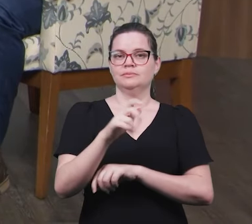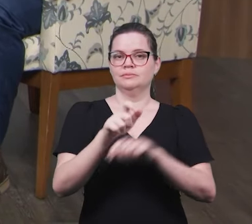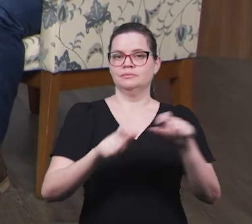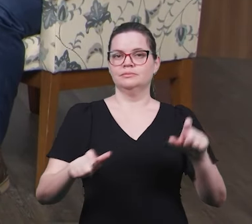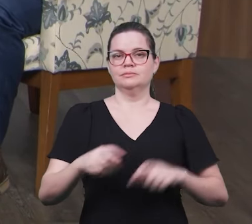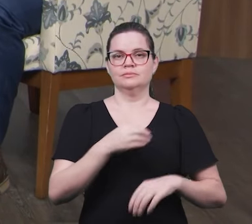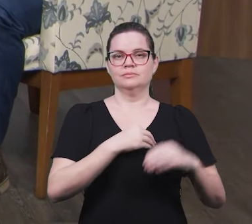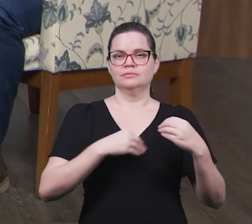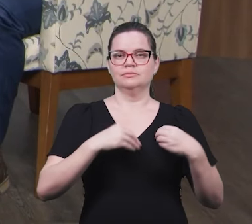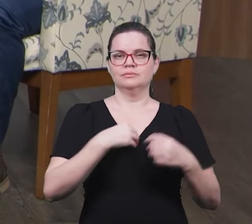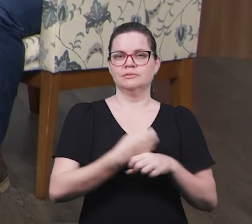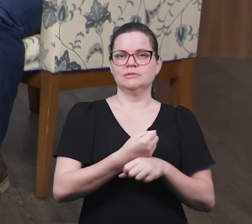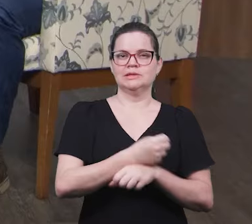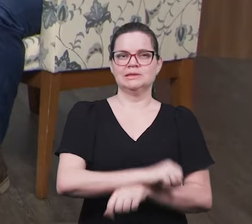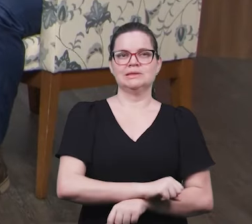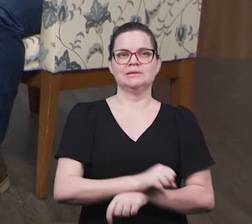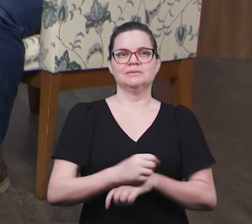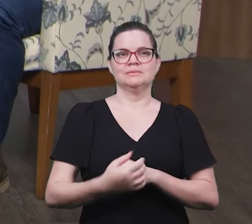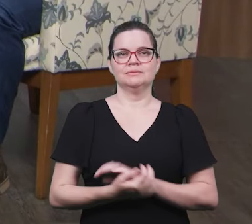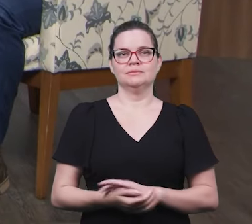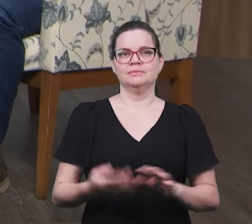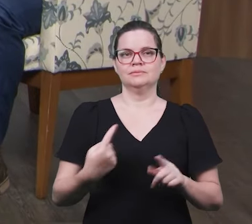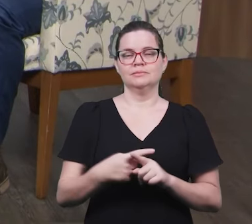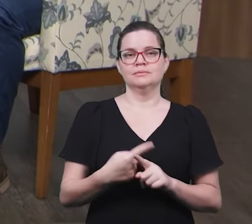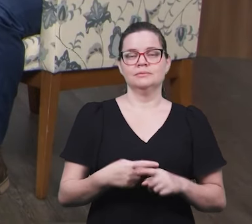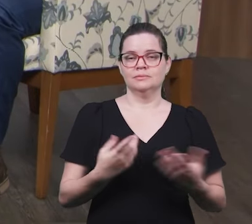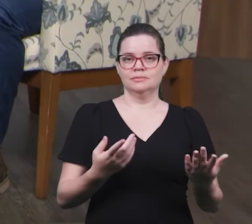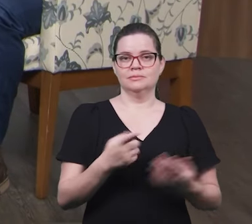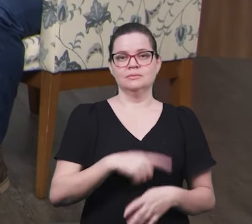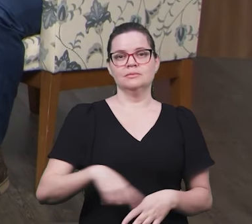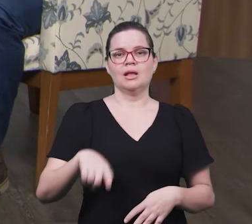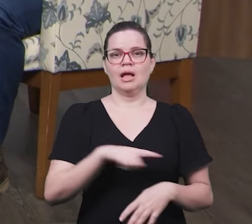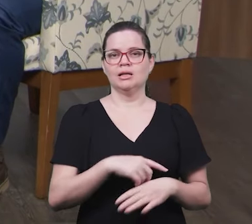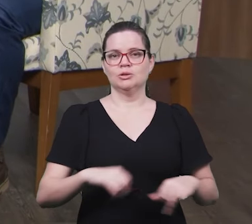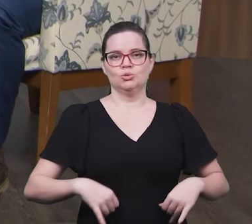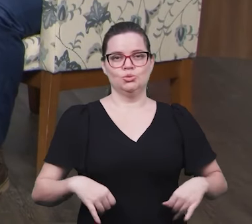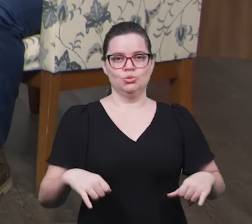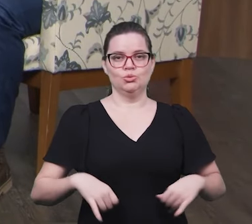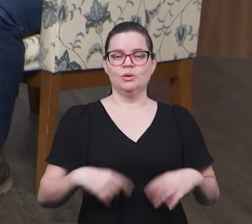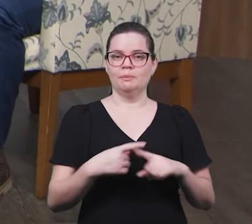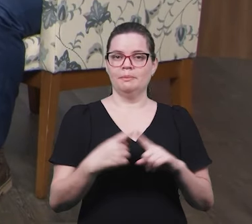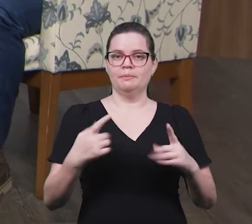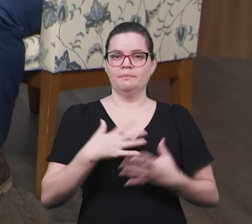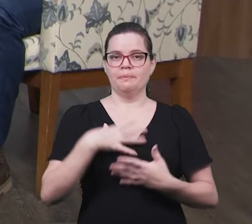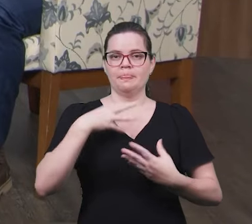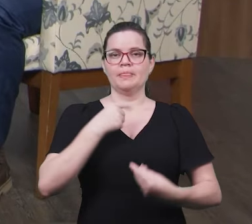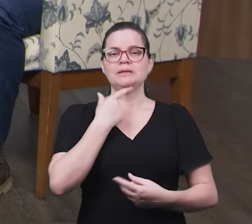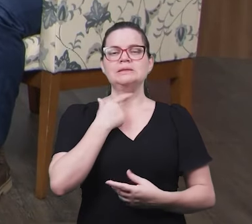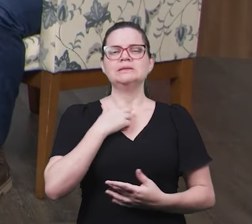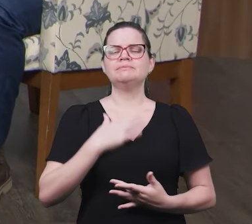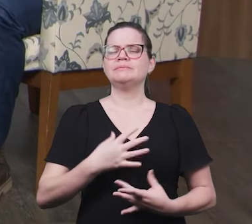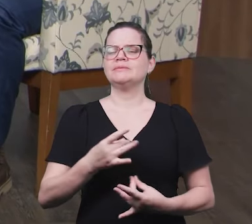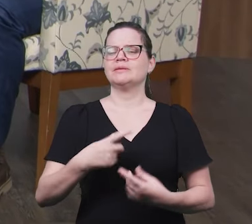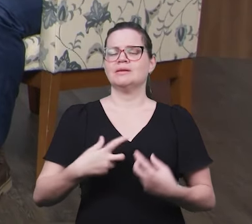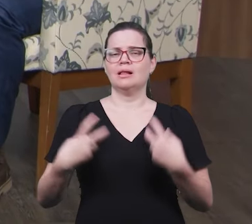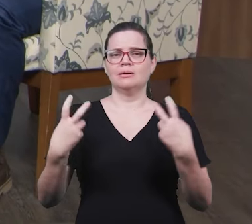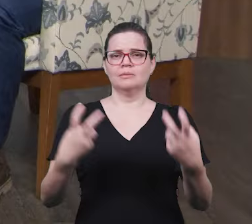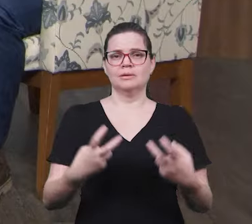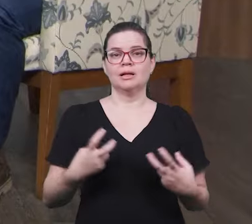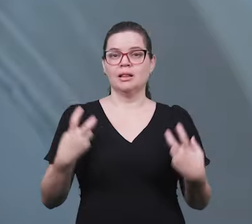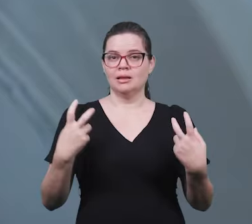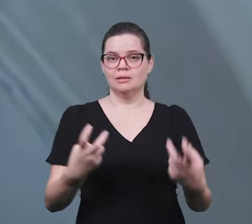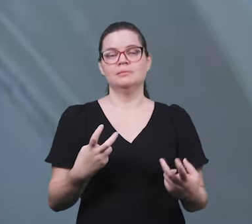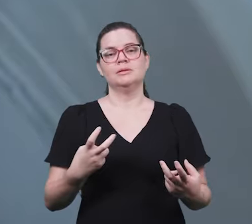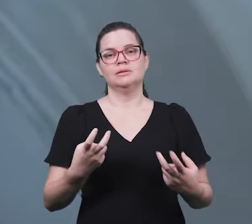preso, para uma pessoa que estava cativa, sendo açoitada, mas a alma anelando, a alma clamando. E